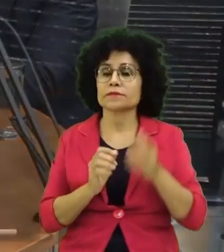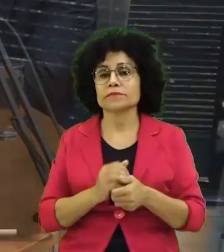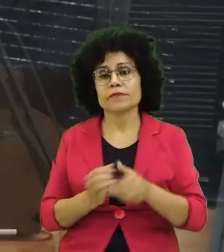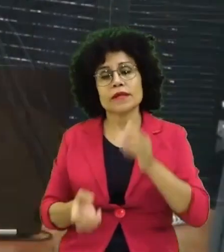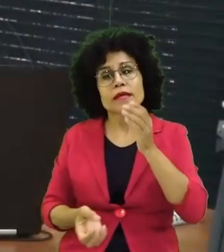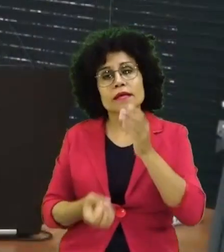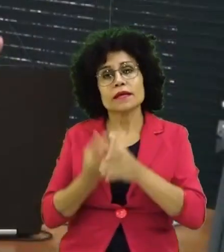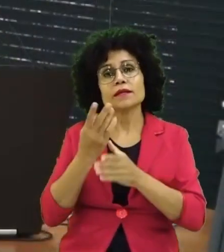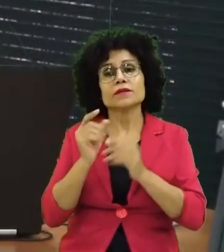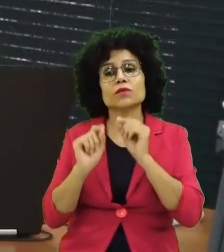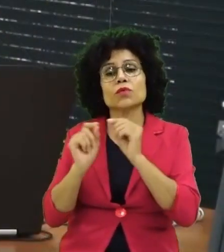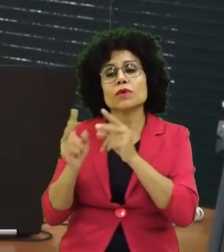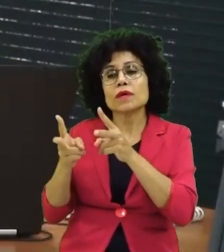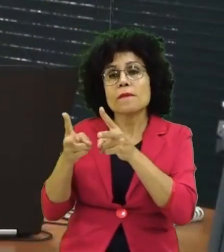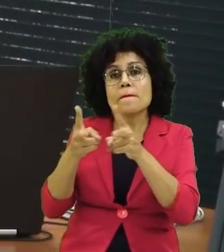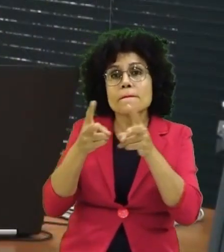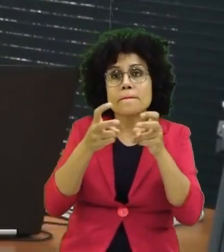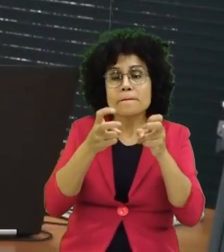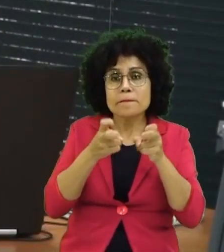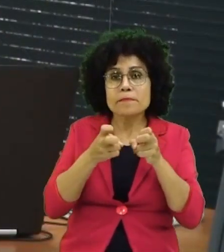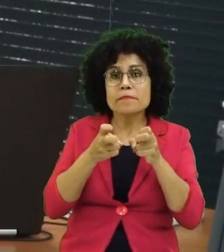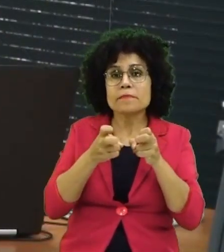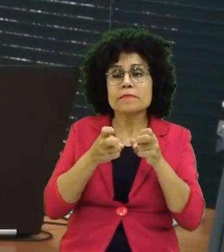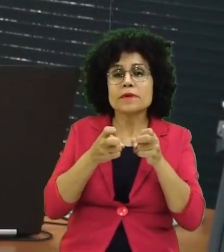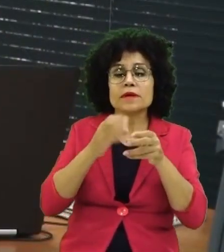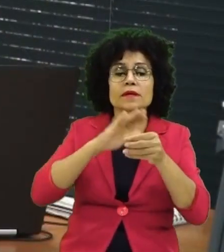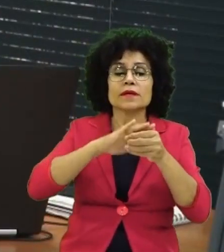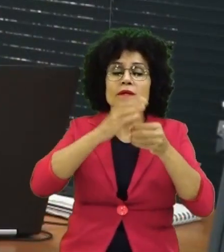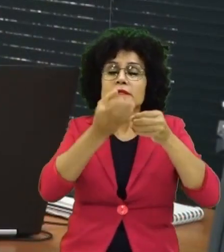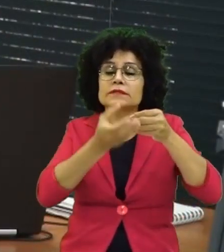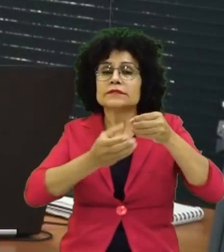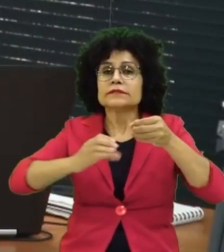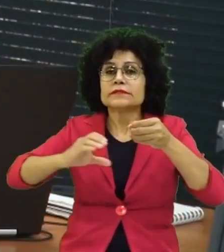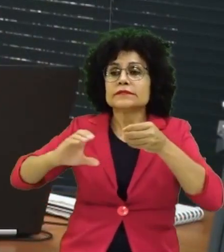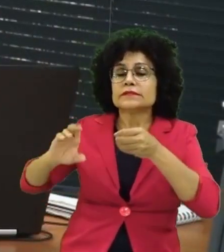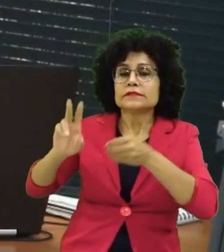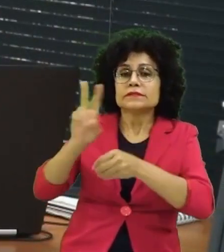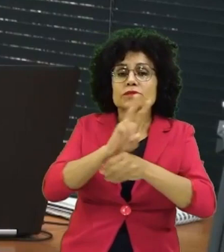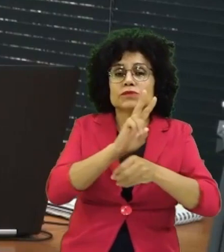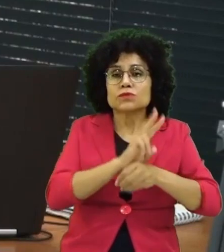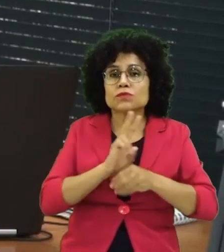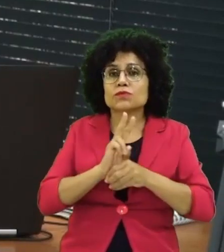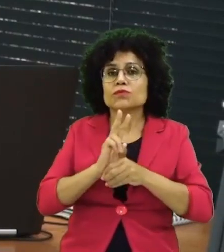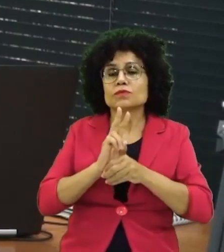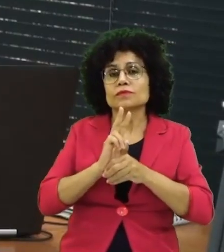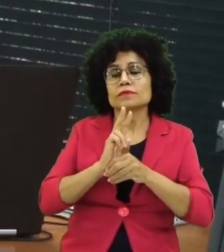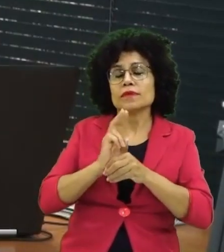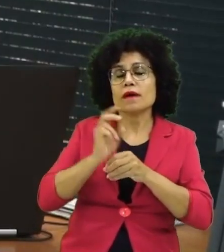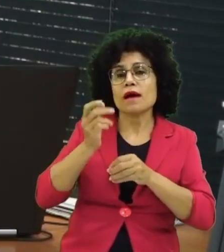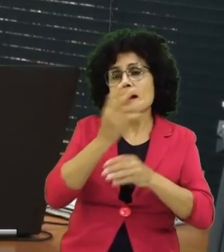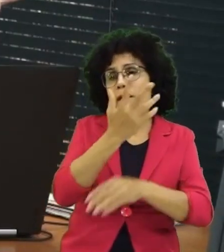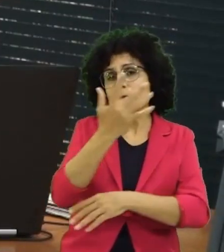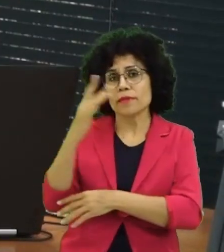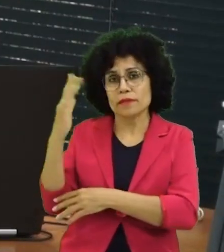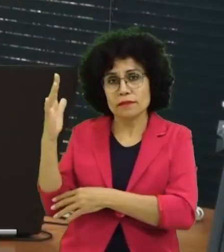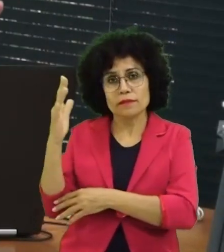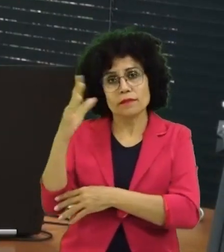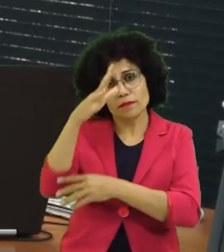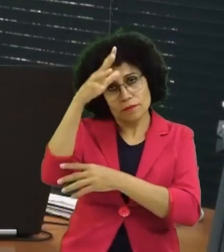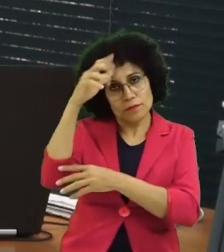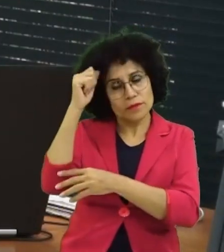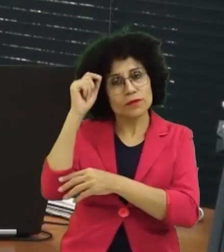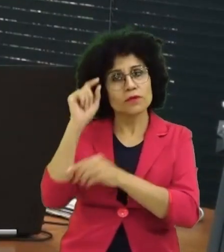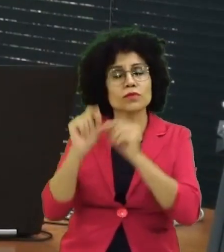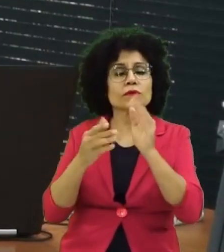de um observatório do saneamento ambiental no estado de Mato Grosso. A proposta, então, é fazer esse pente fino, digamos